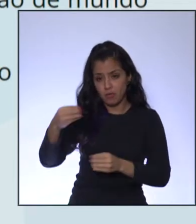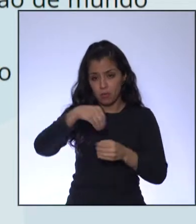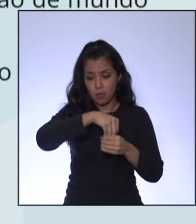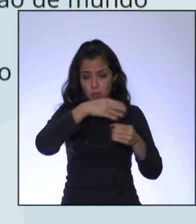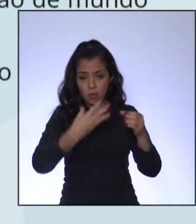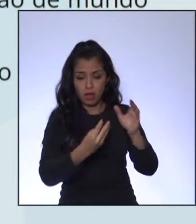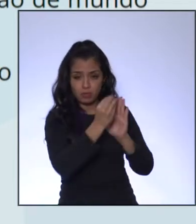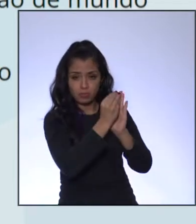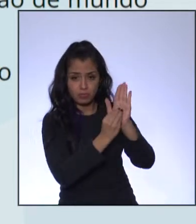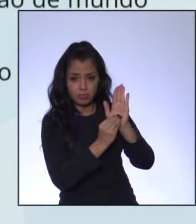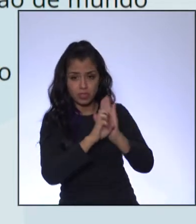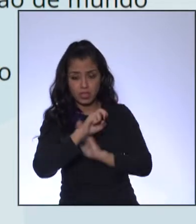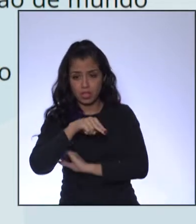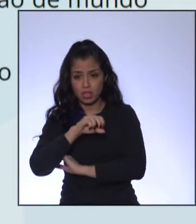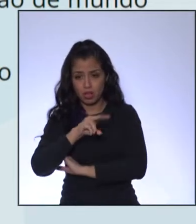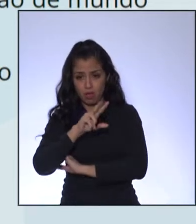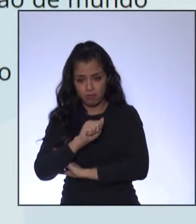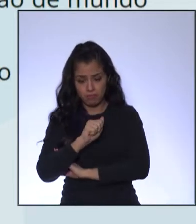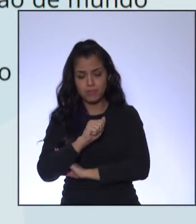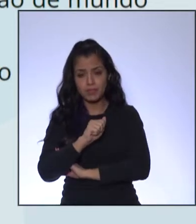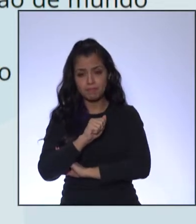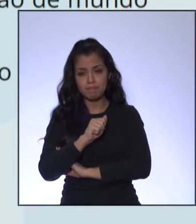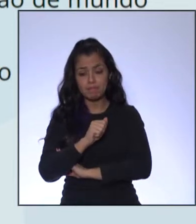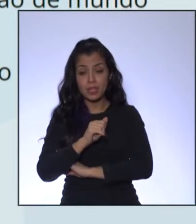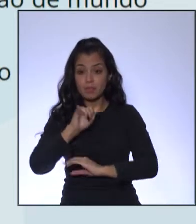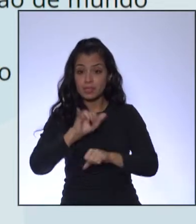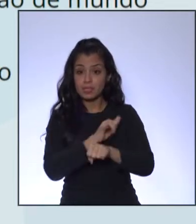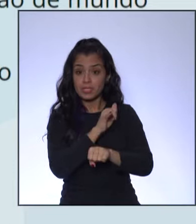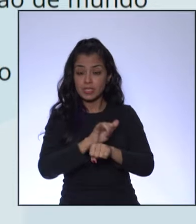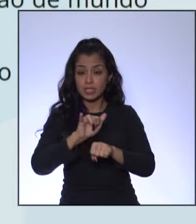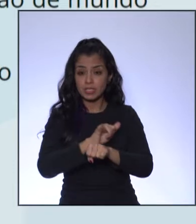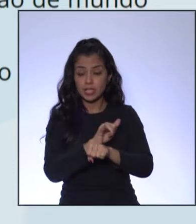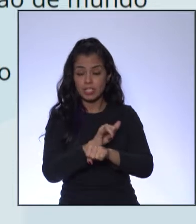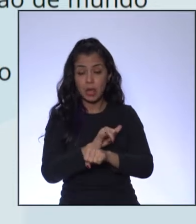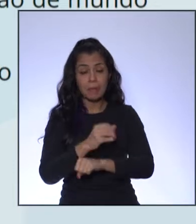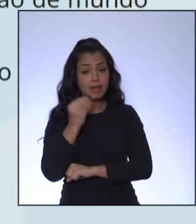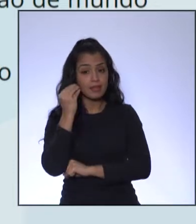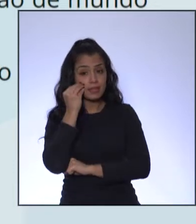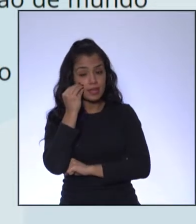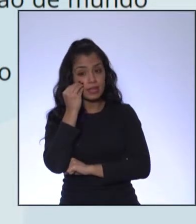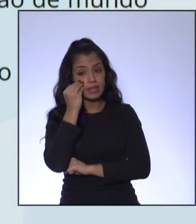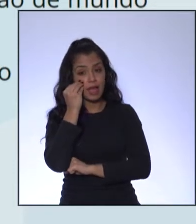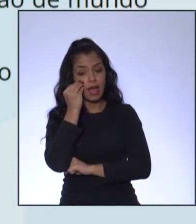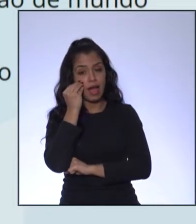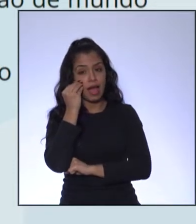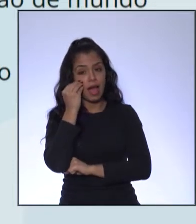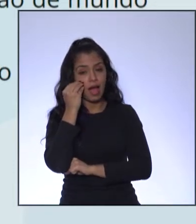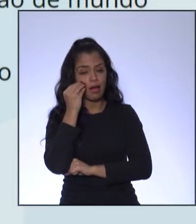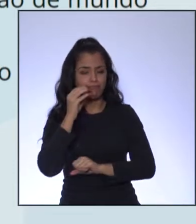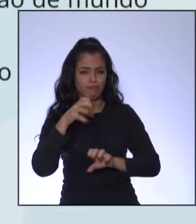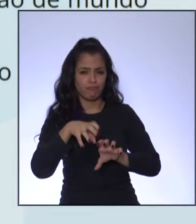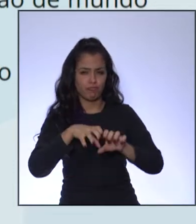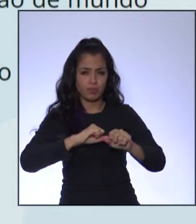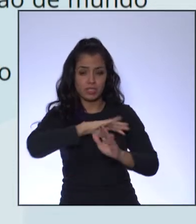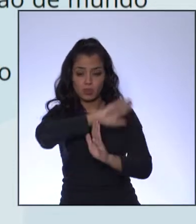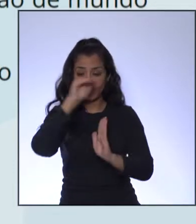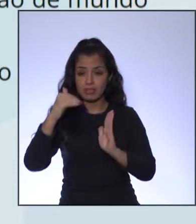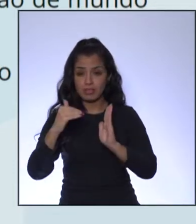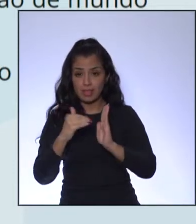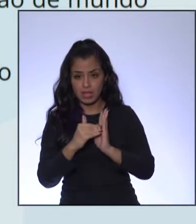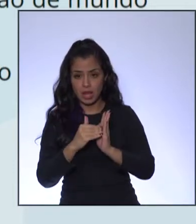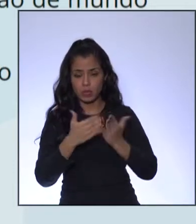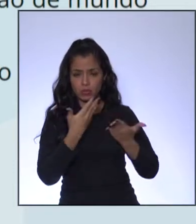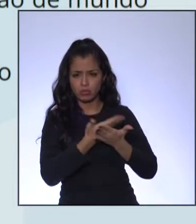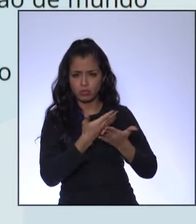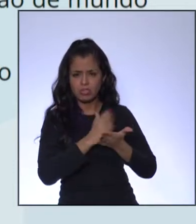pelo Inova. É uma estratégia que faz o quê? Promove a formação integral do estudante. O que significa